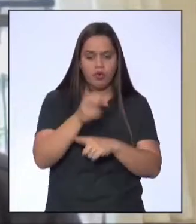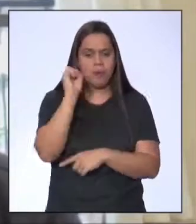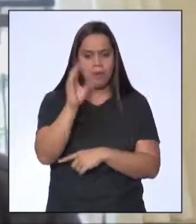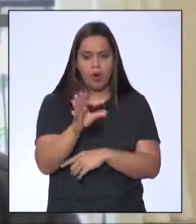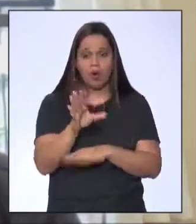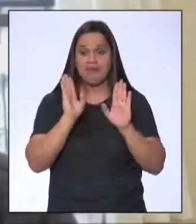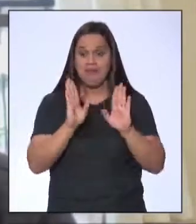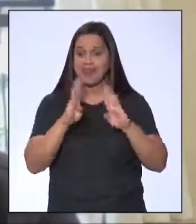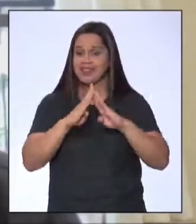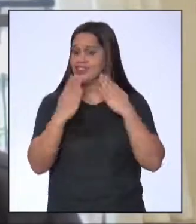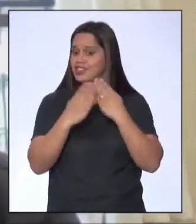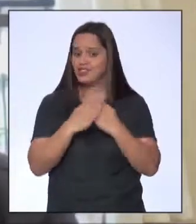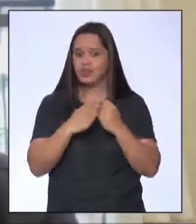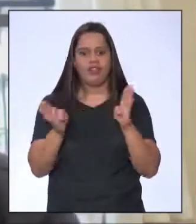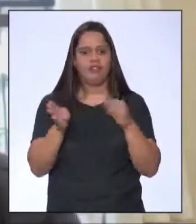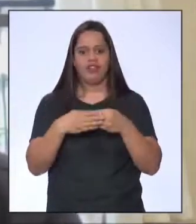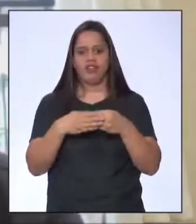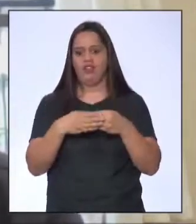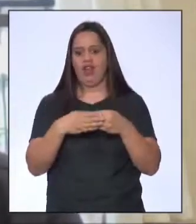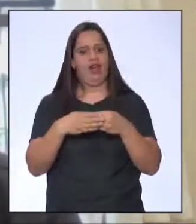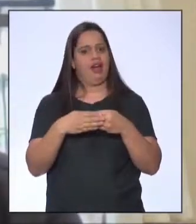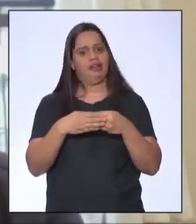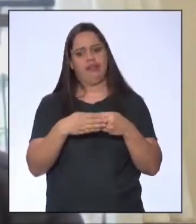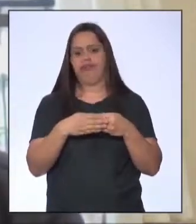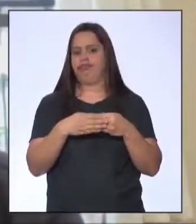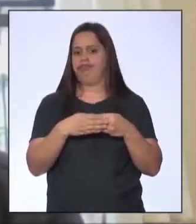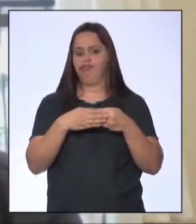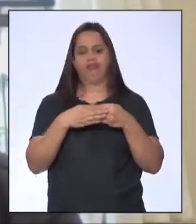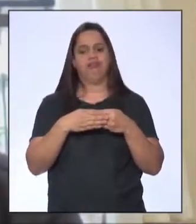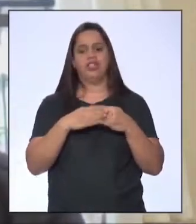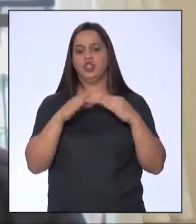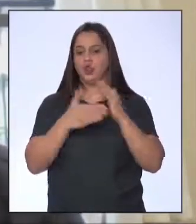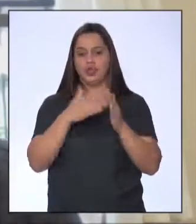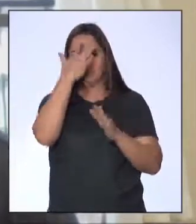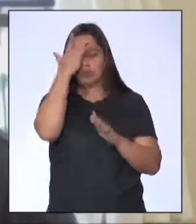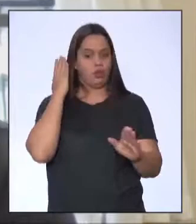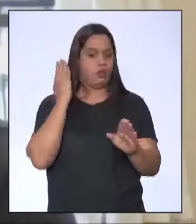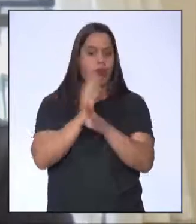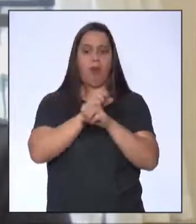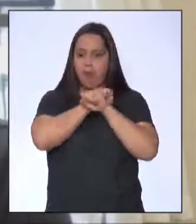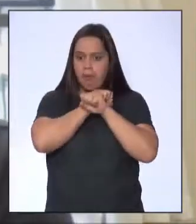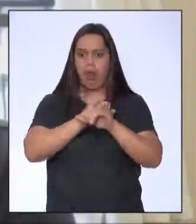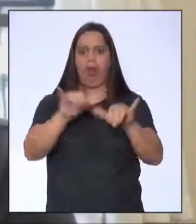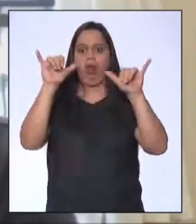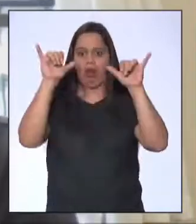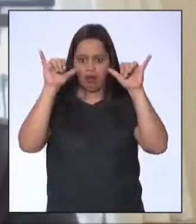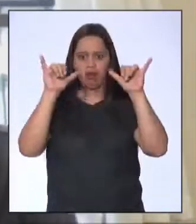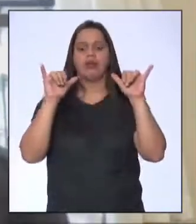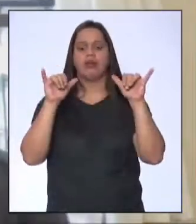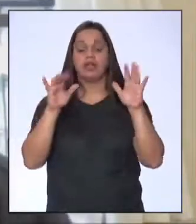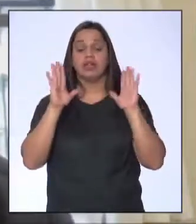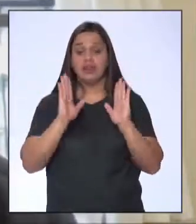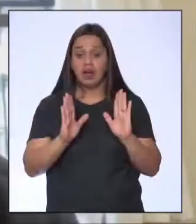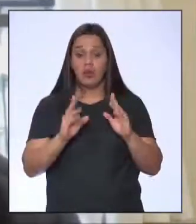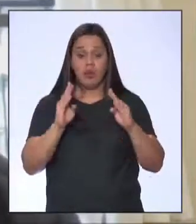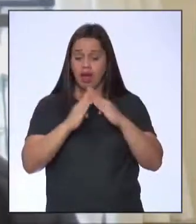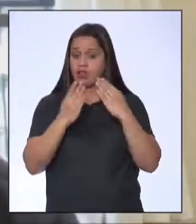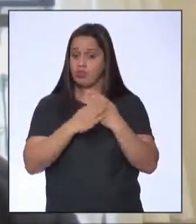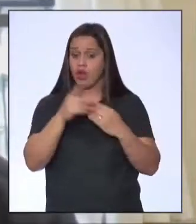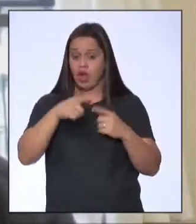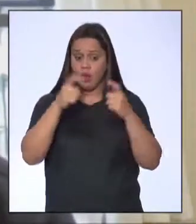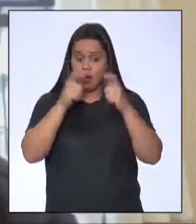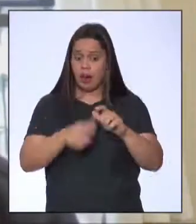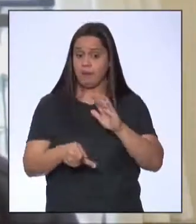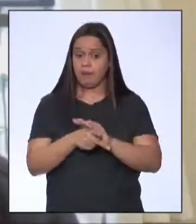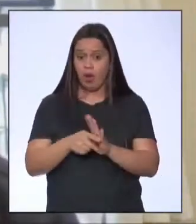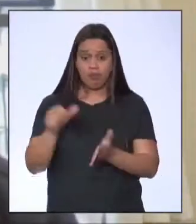escola fechada é uma repercussão imensa. Então, a escola é um momento onde eles têm um ponto de apoio. Querendo ou